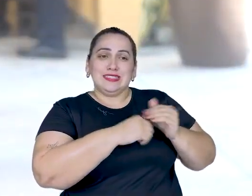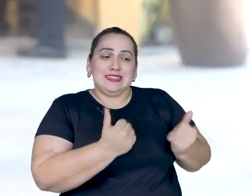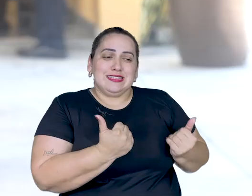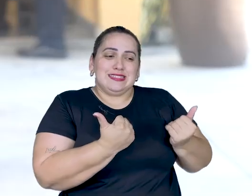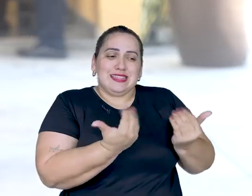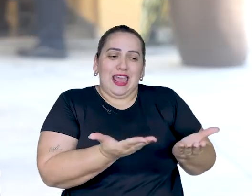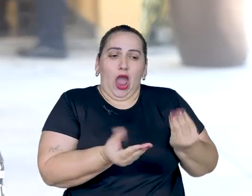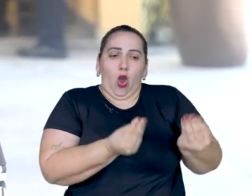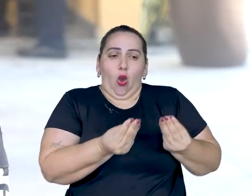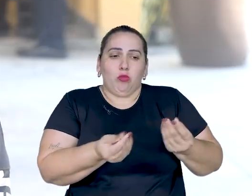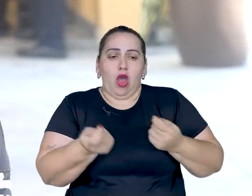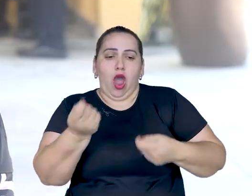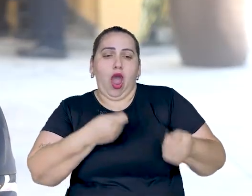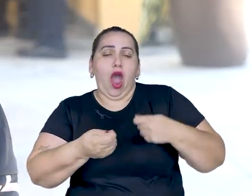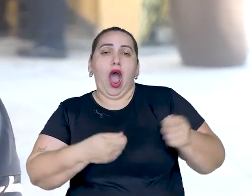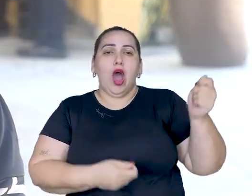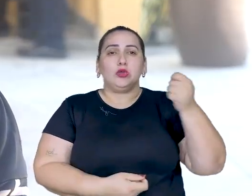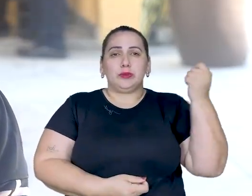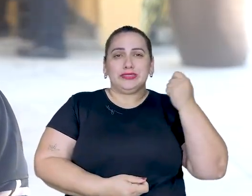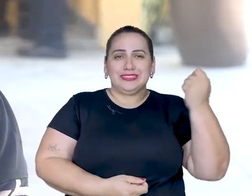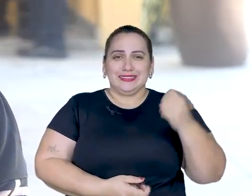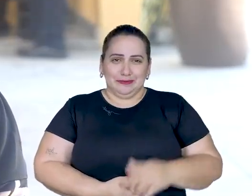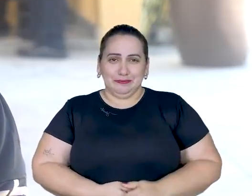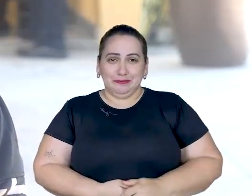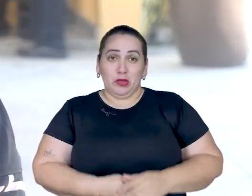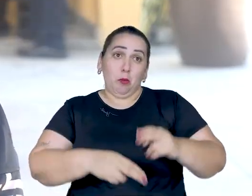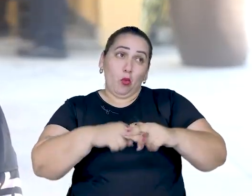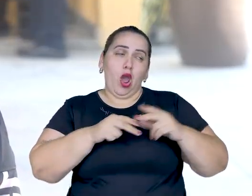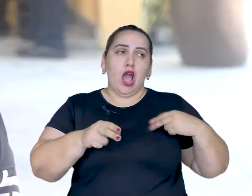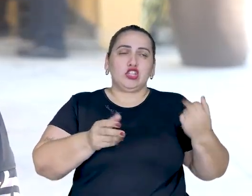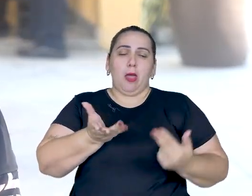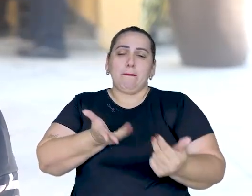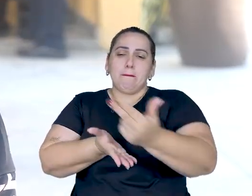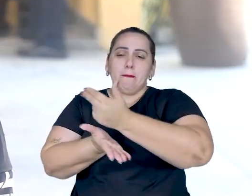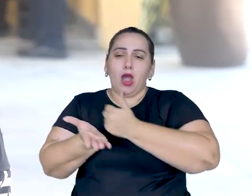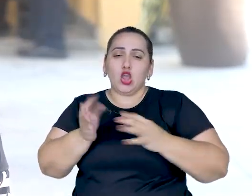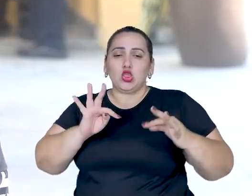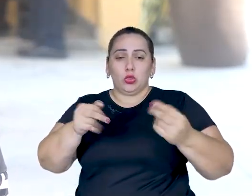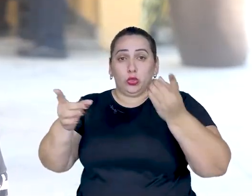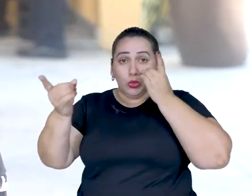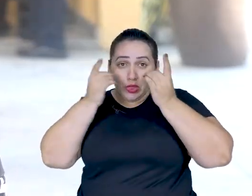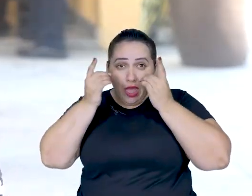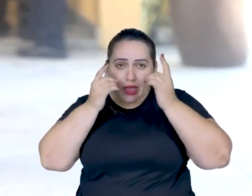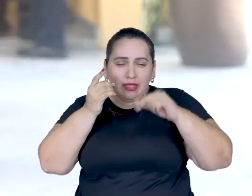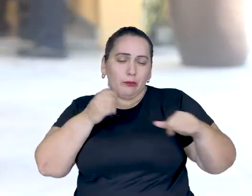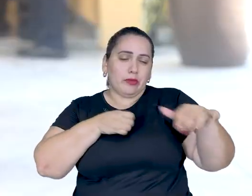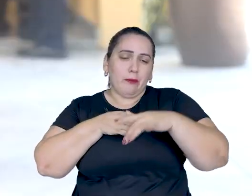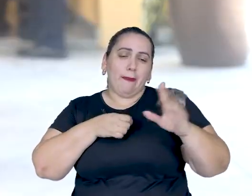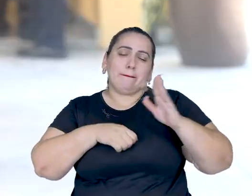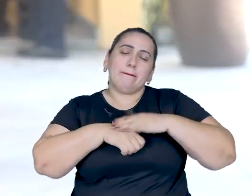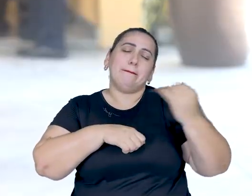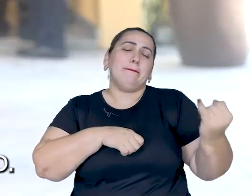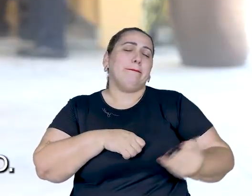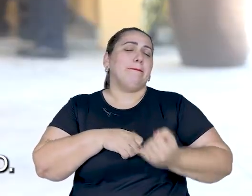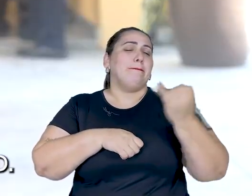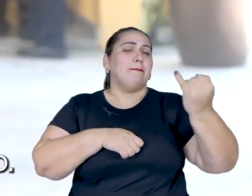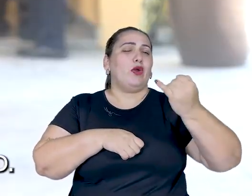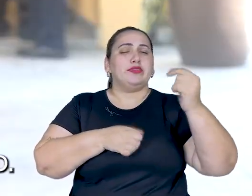metodologia deles e entregasse essa metodologia de forma automatizada. E com isso a gente fazer um mapeamento dos